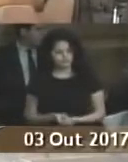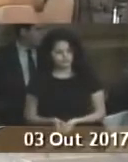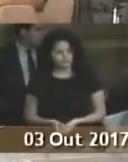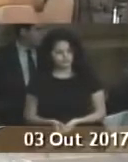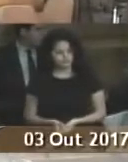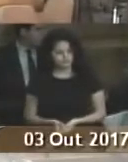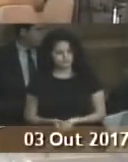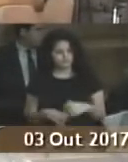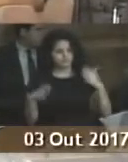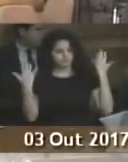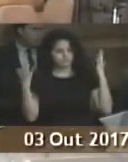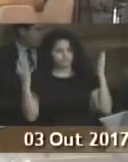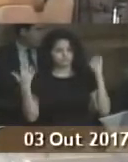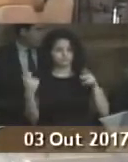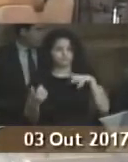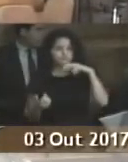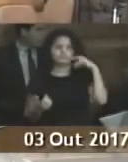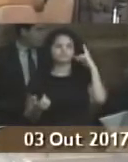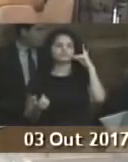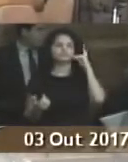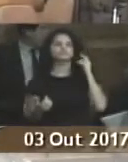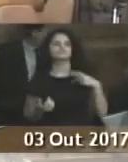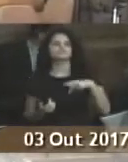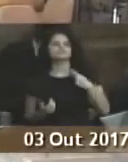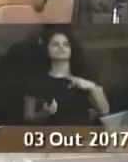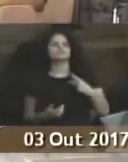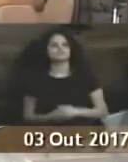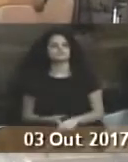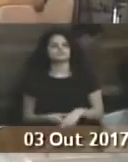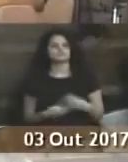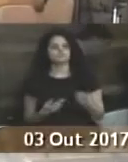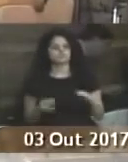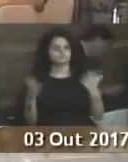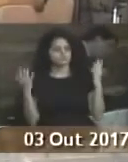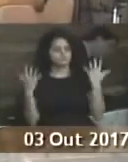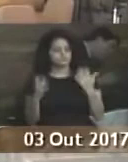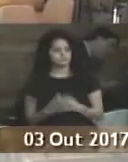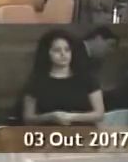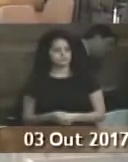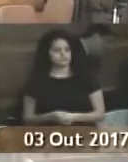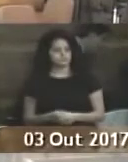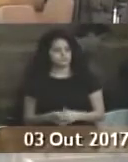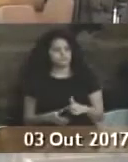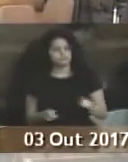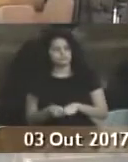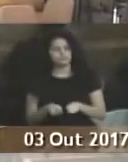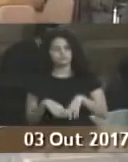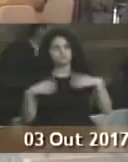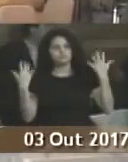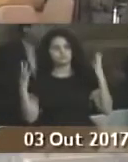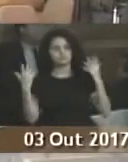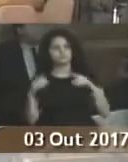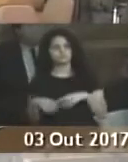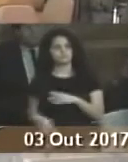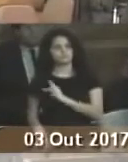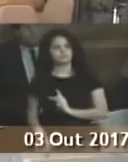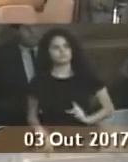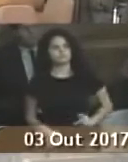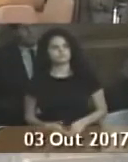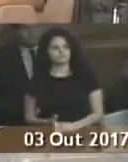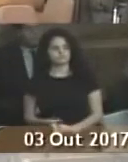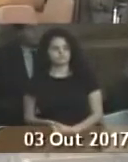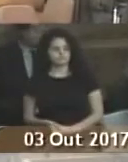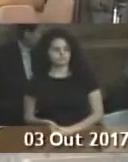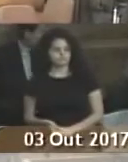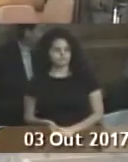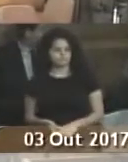queria parabenizar o vereador Elinho pela homenagem e parabenizar a Vossa Excelência pela condução. Solicito ao vereador